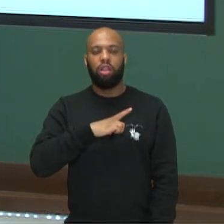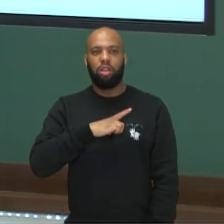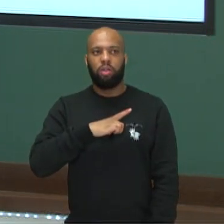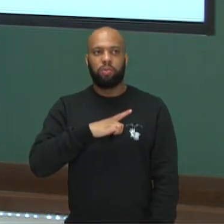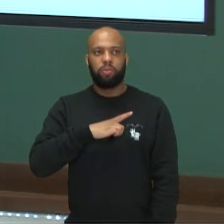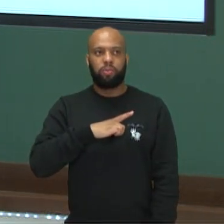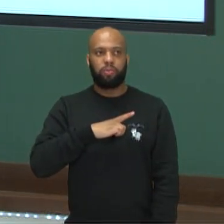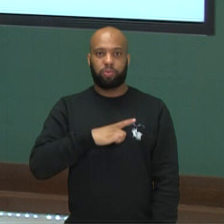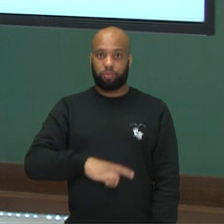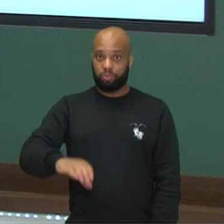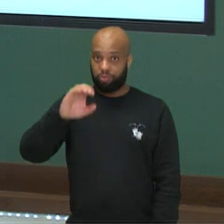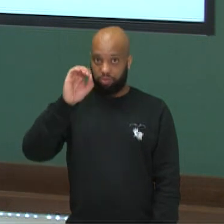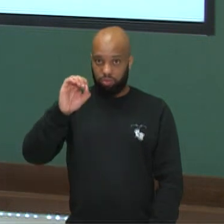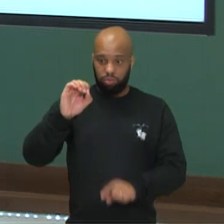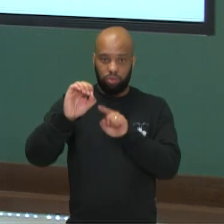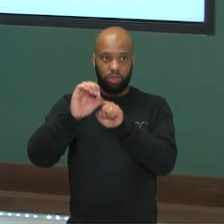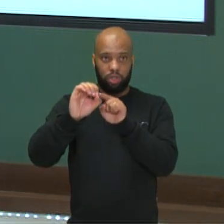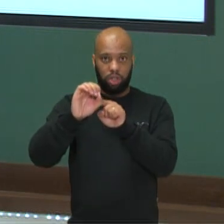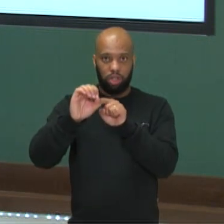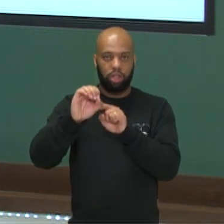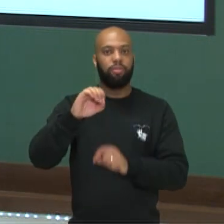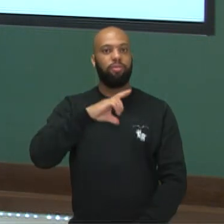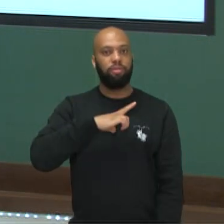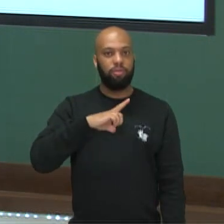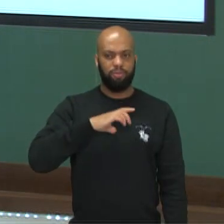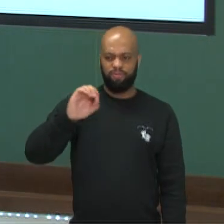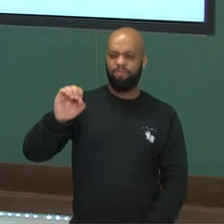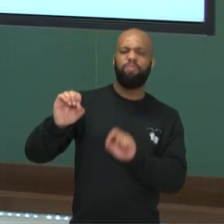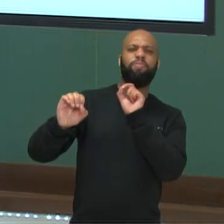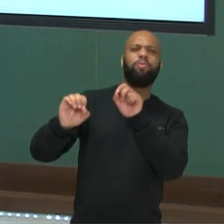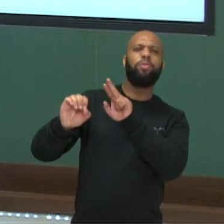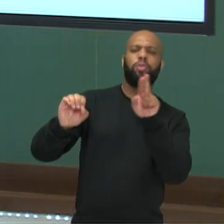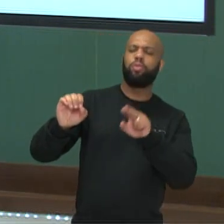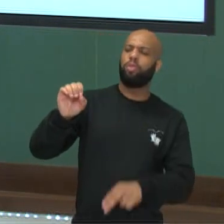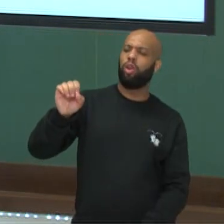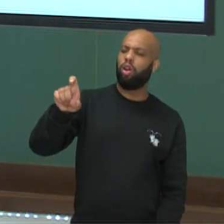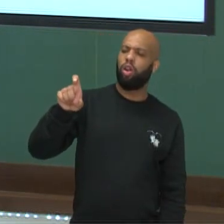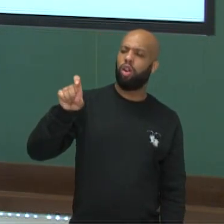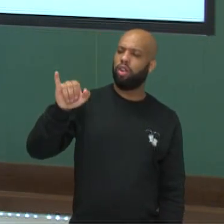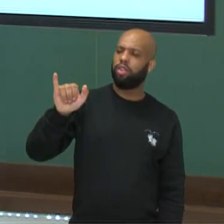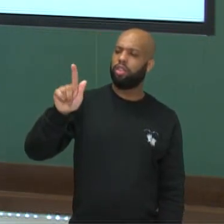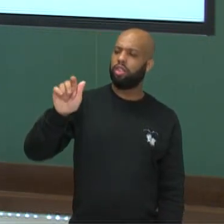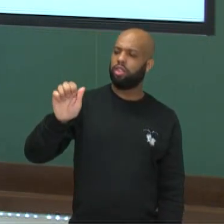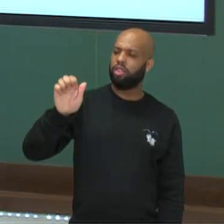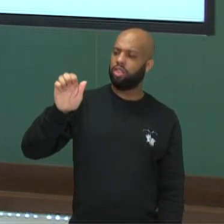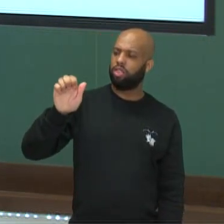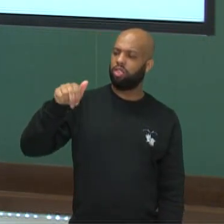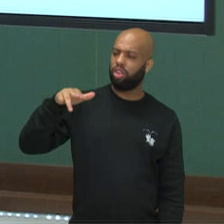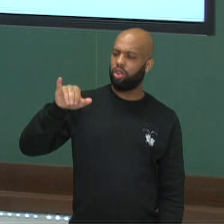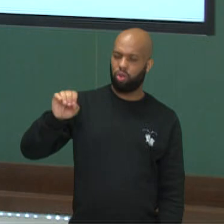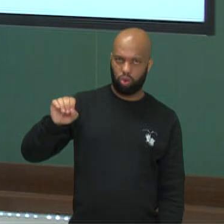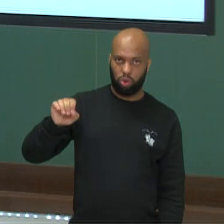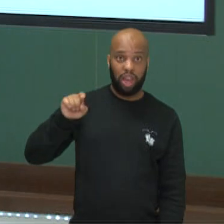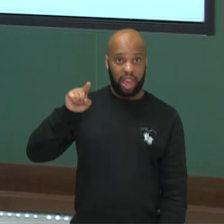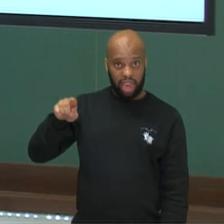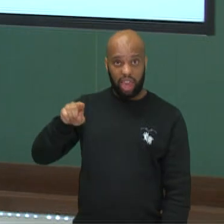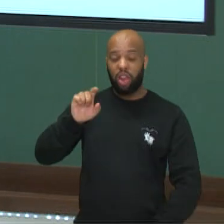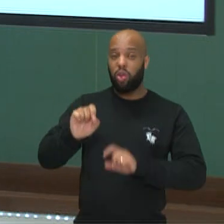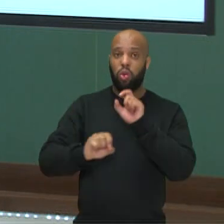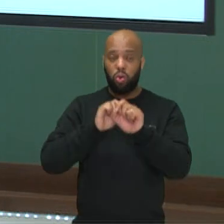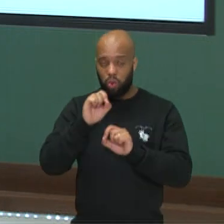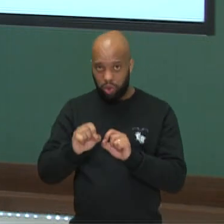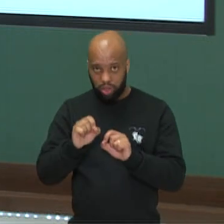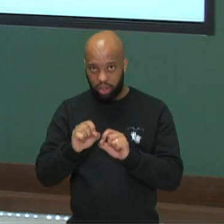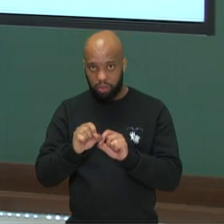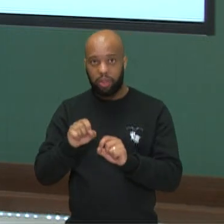oxigênio, presente. E o oxigênio é um elemento químico bastante eletronegativo. O que